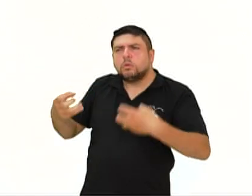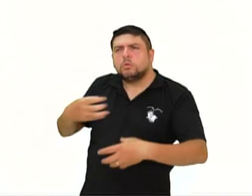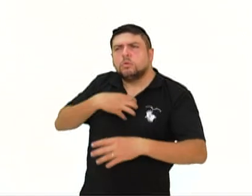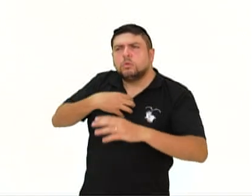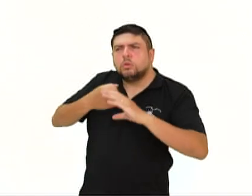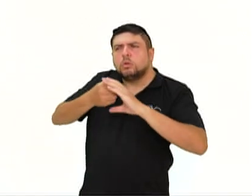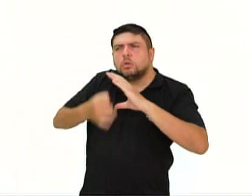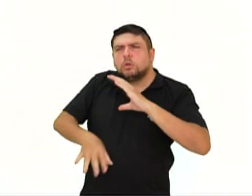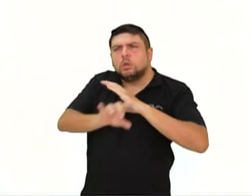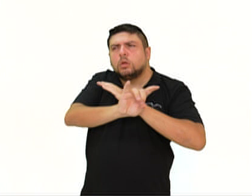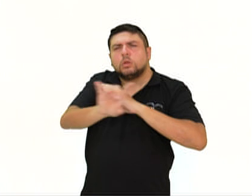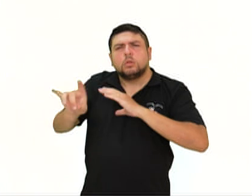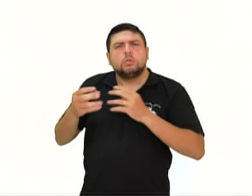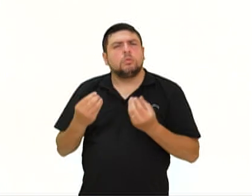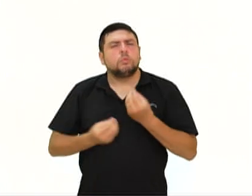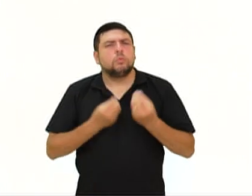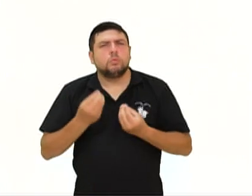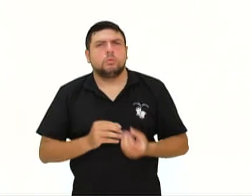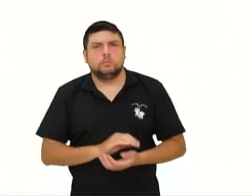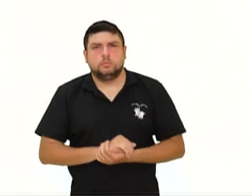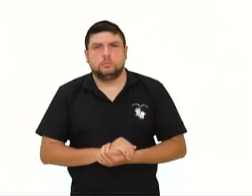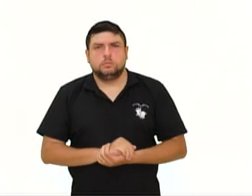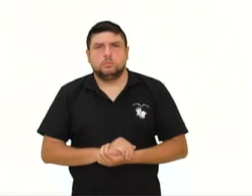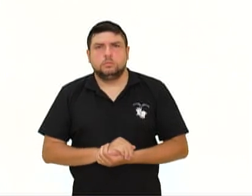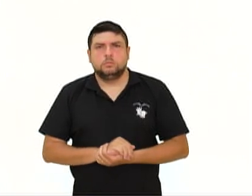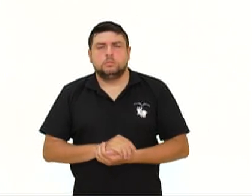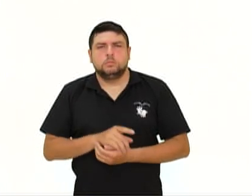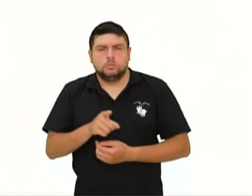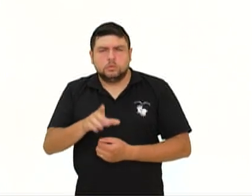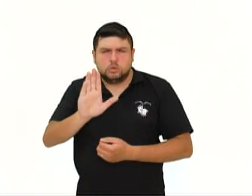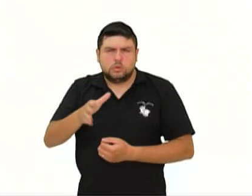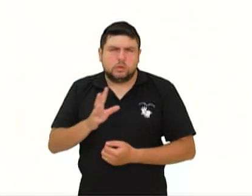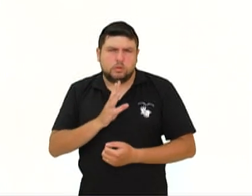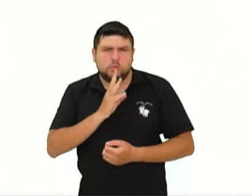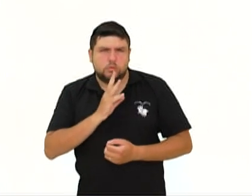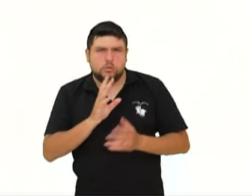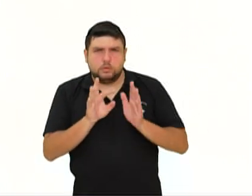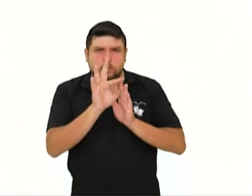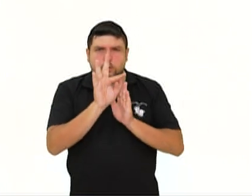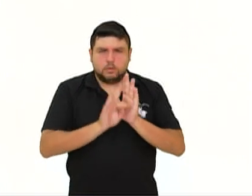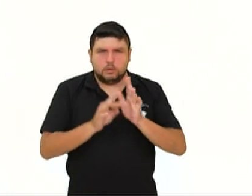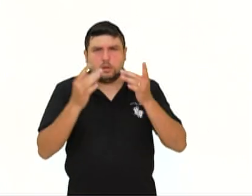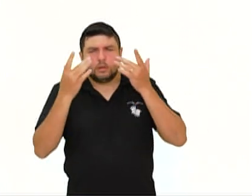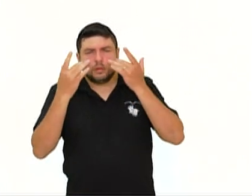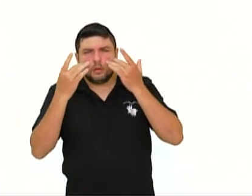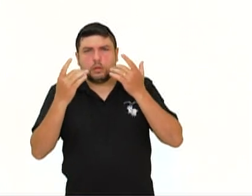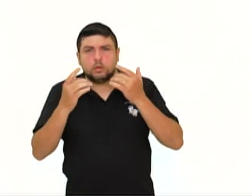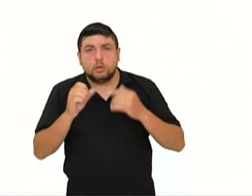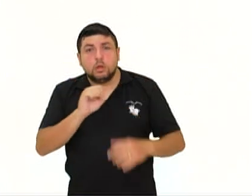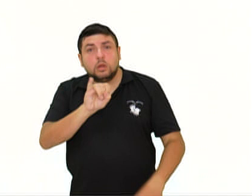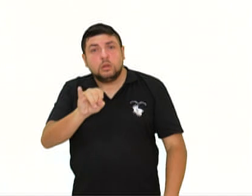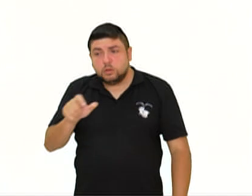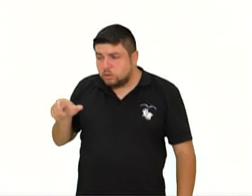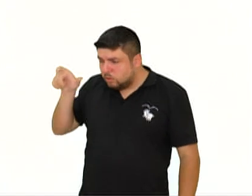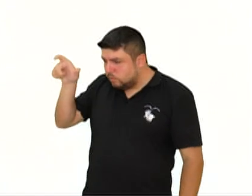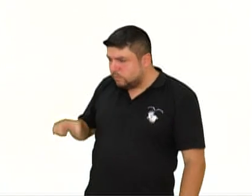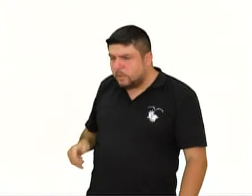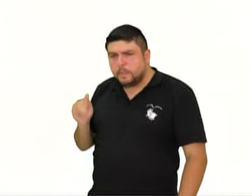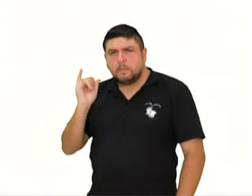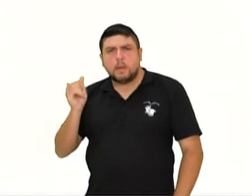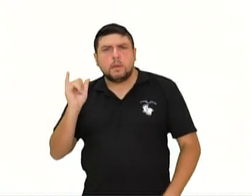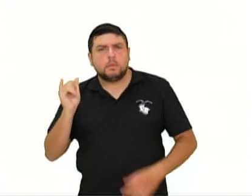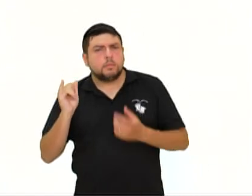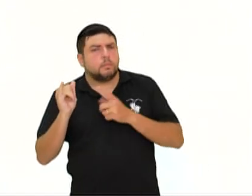personagens? Vocês já devem conhecer um texto teatral, né? Daqui a pouquinho vocês irão analisar. Se não tem um narrador contando ali o que vai